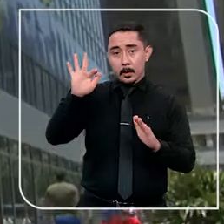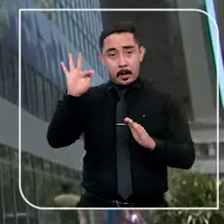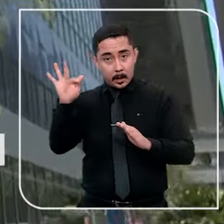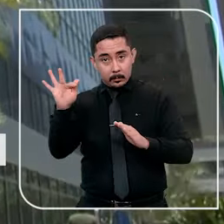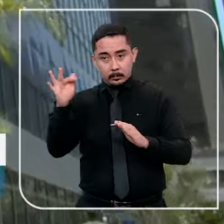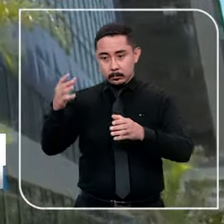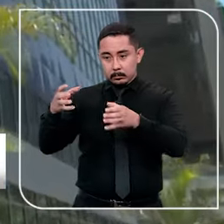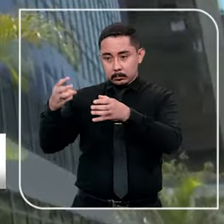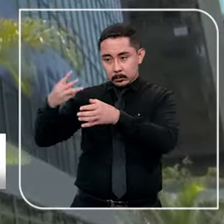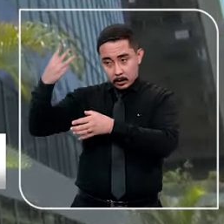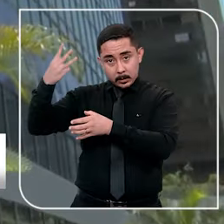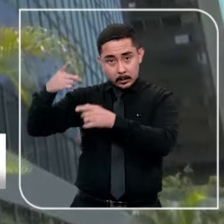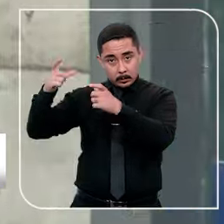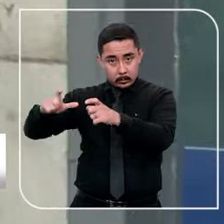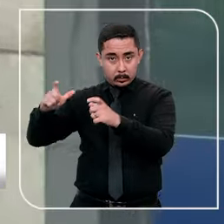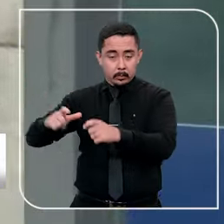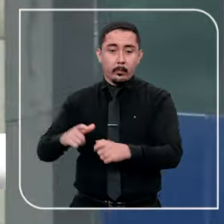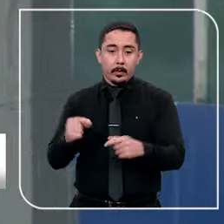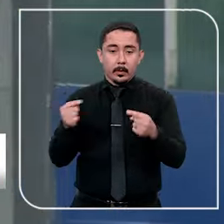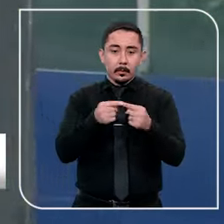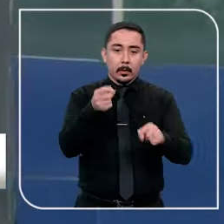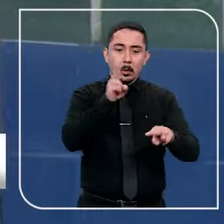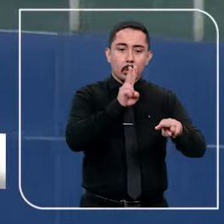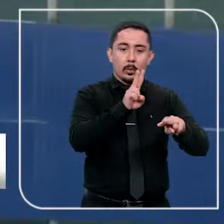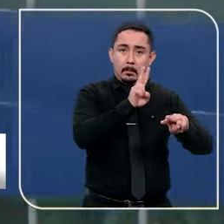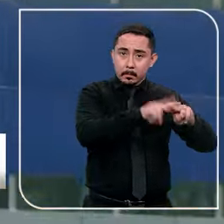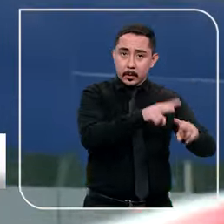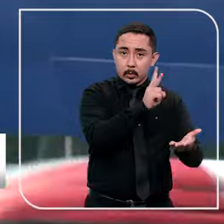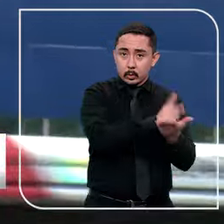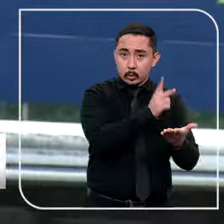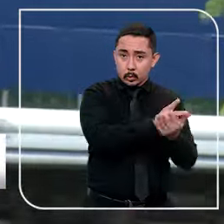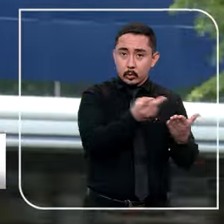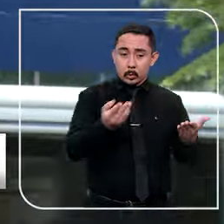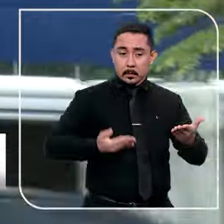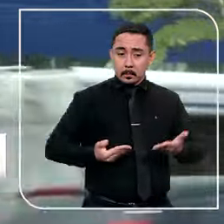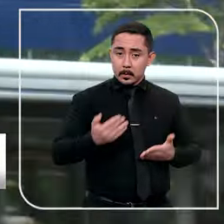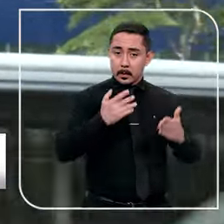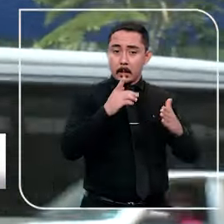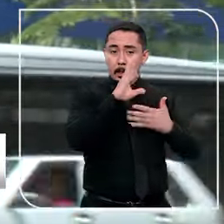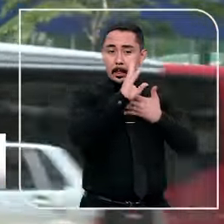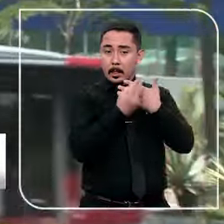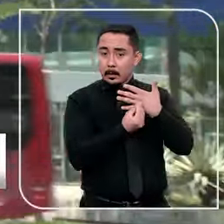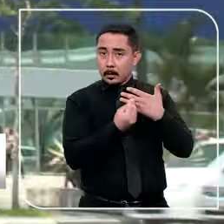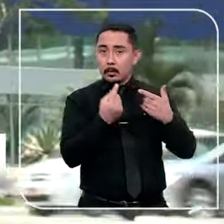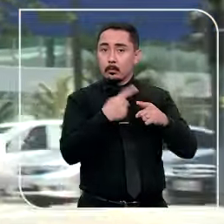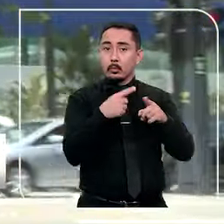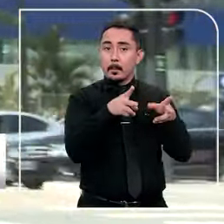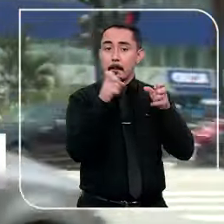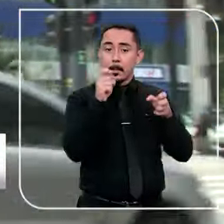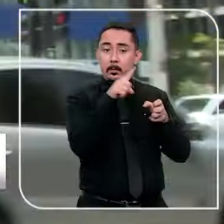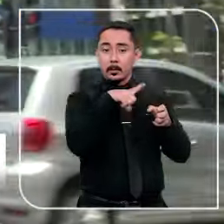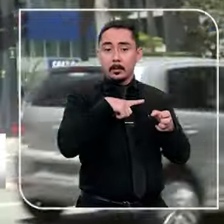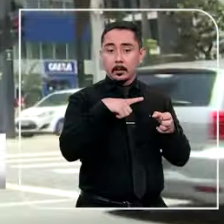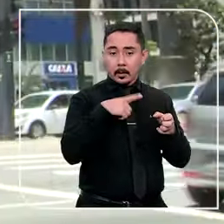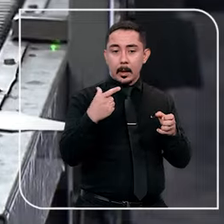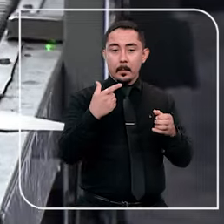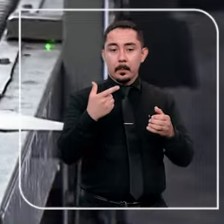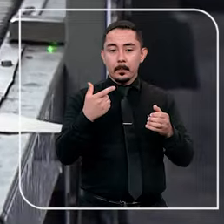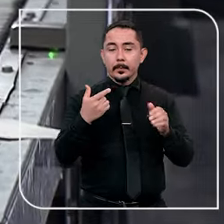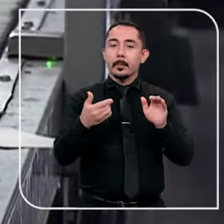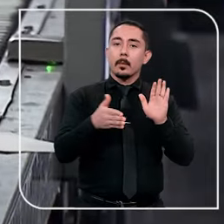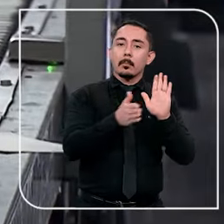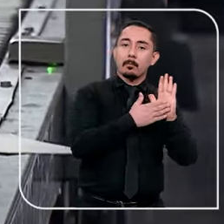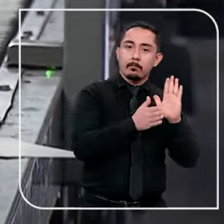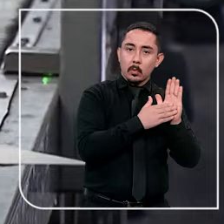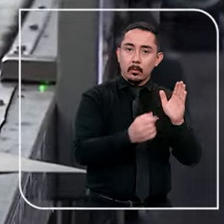Regional Federal da terceira região ao manter a prisão do funcionário da latan no sentido de que foi verificada no caso a